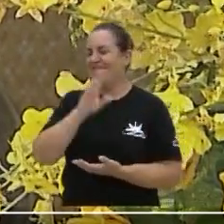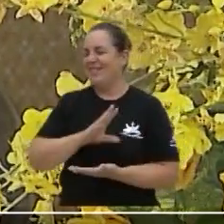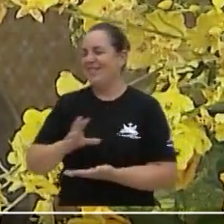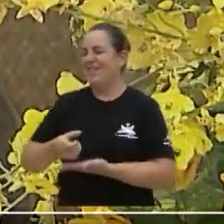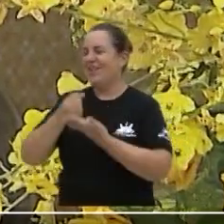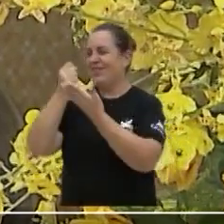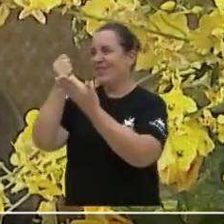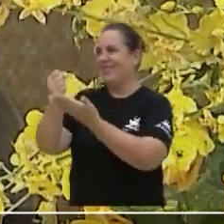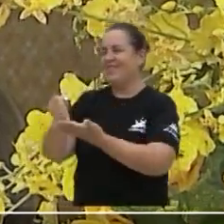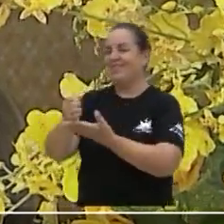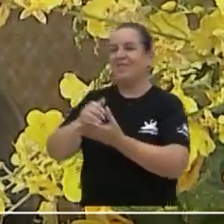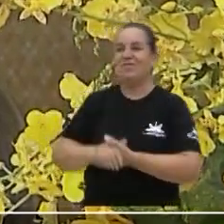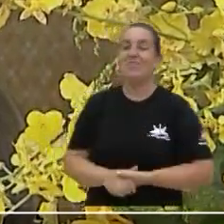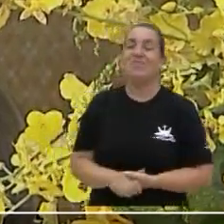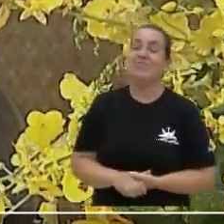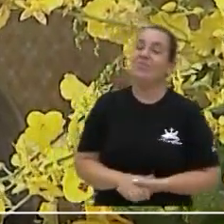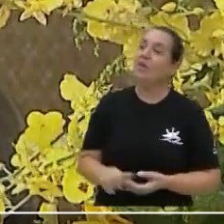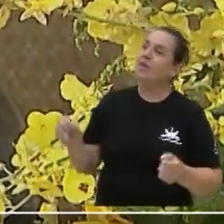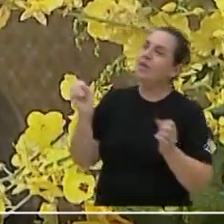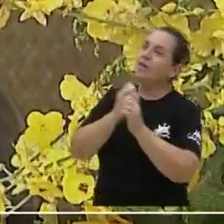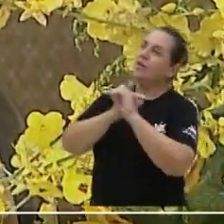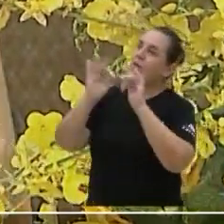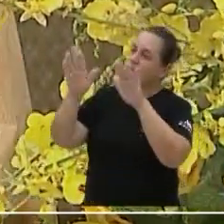Palavra da salvação,